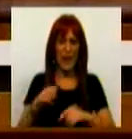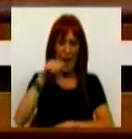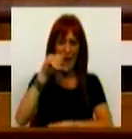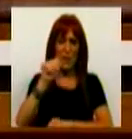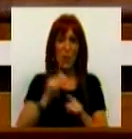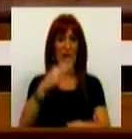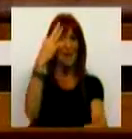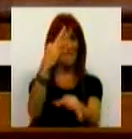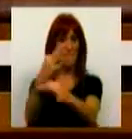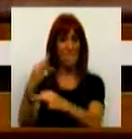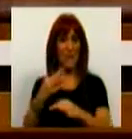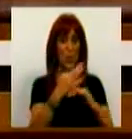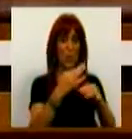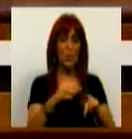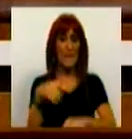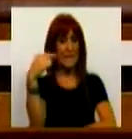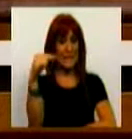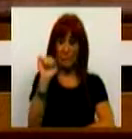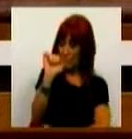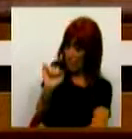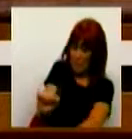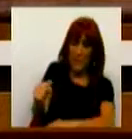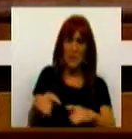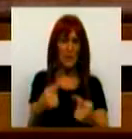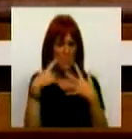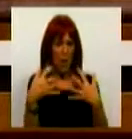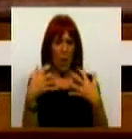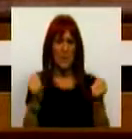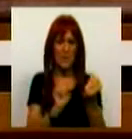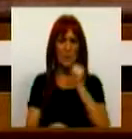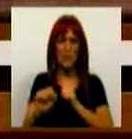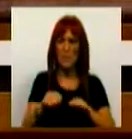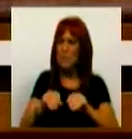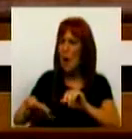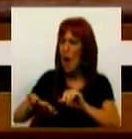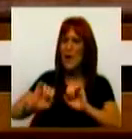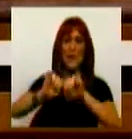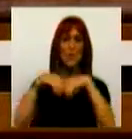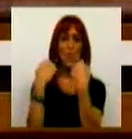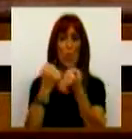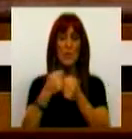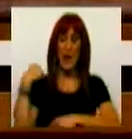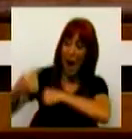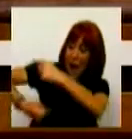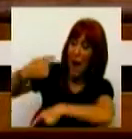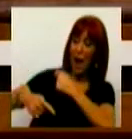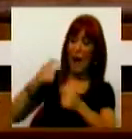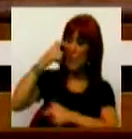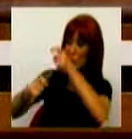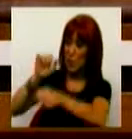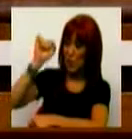dos cesteiros. Esta singularidade nota-se bem no seu tecido social, nas tradições das suas